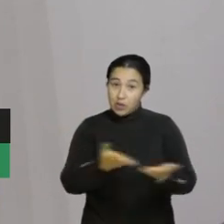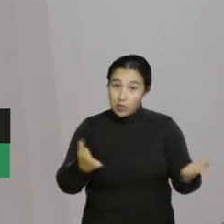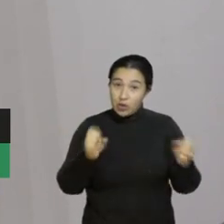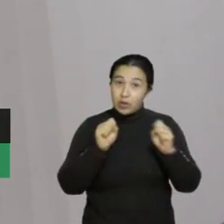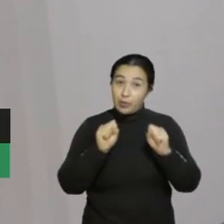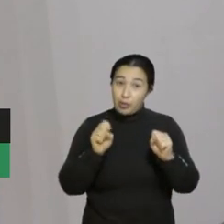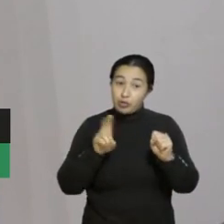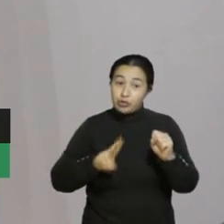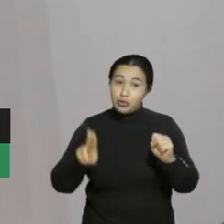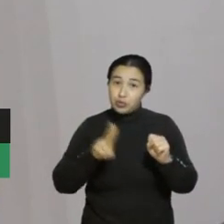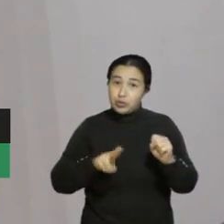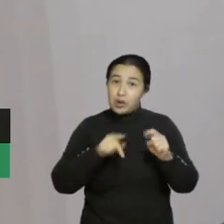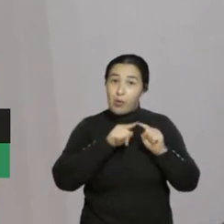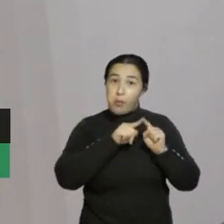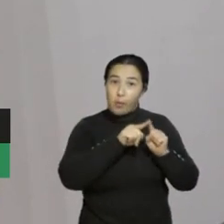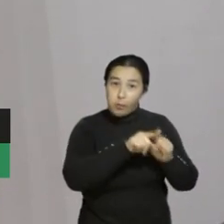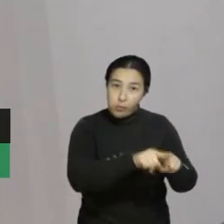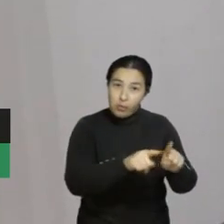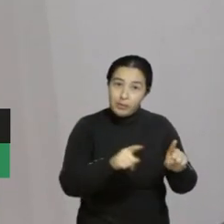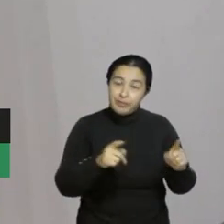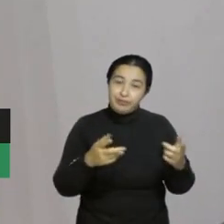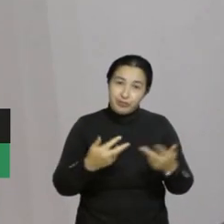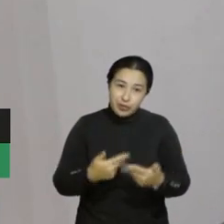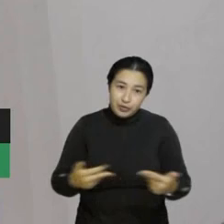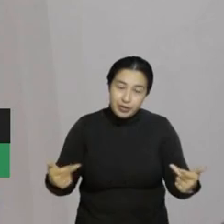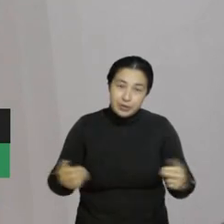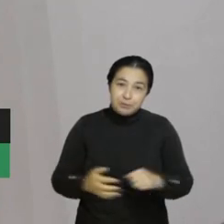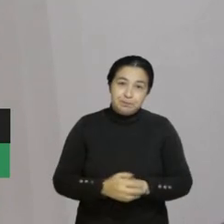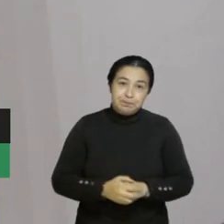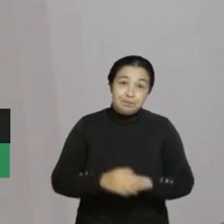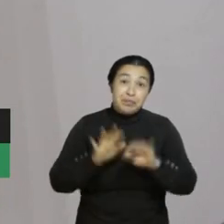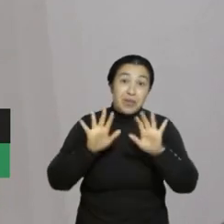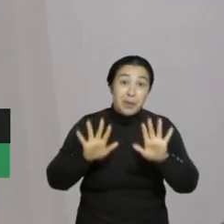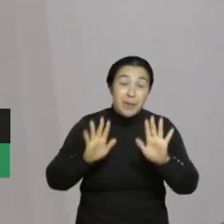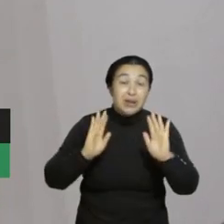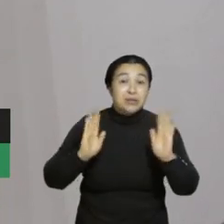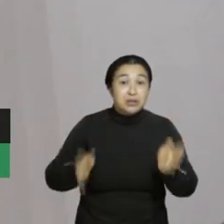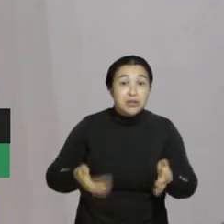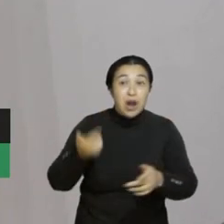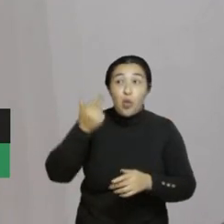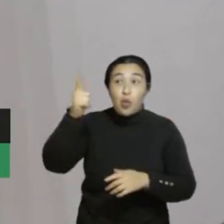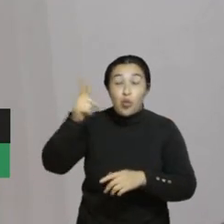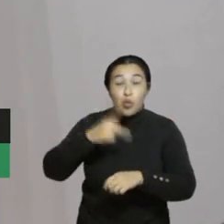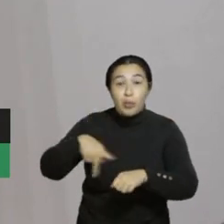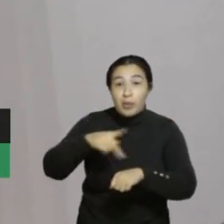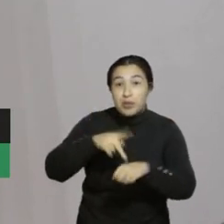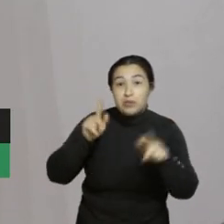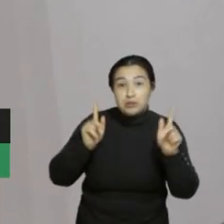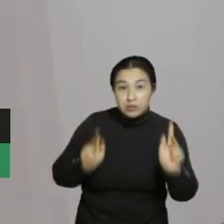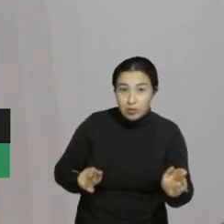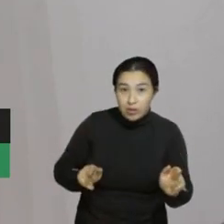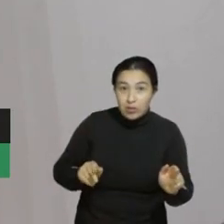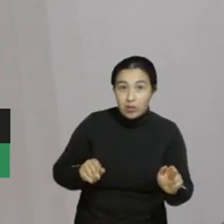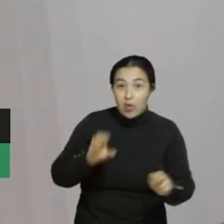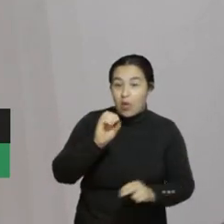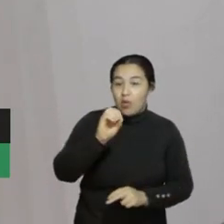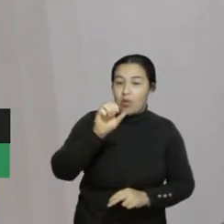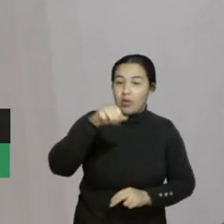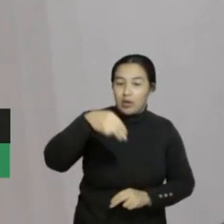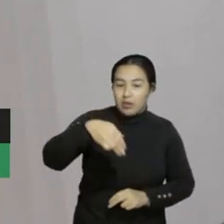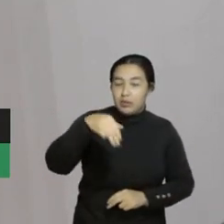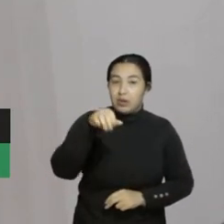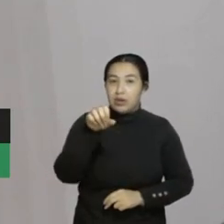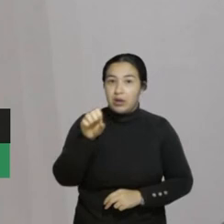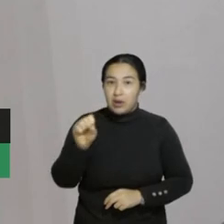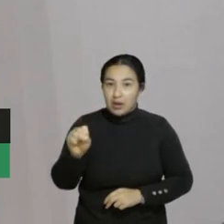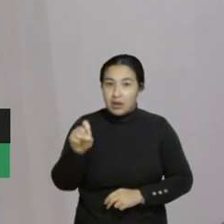Ana, isso está publicado, é oficial, outros países já copiam esse modelo. Por quê? Segundo a OMS, lá da ONU, o pessoal é fã